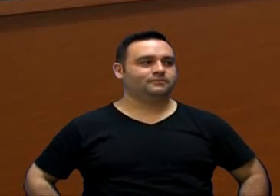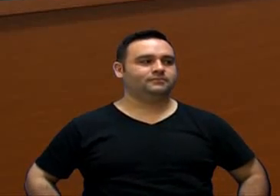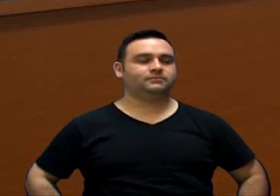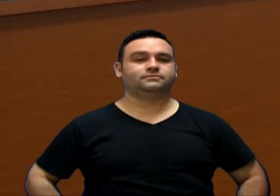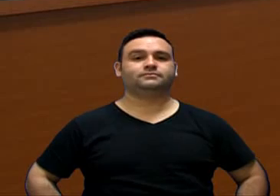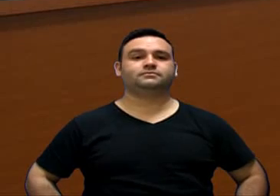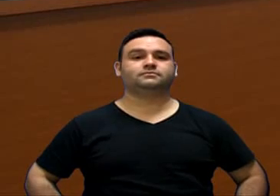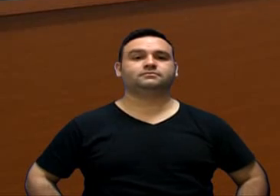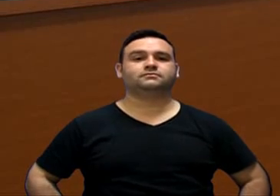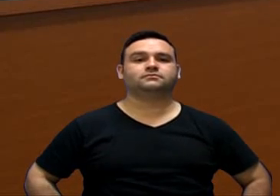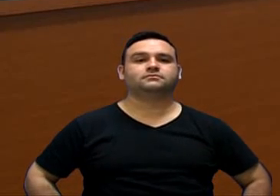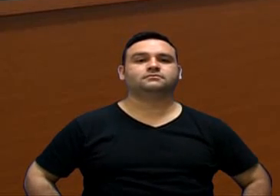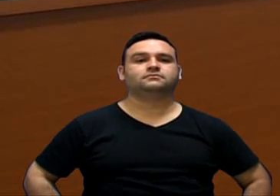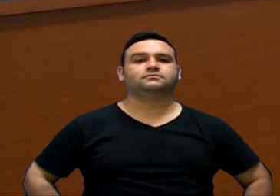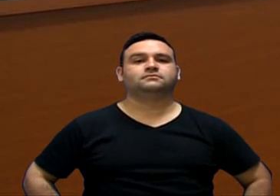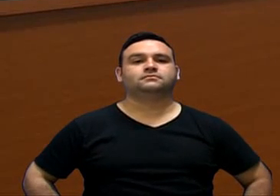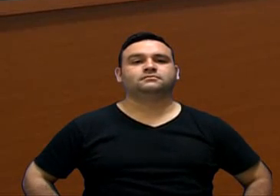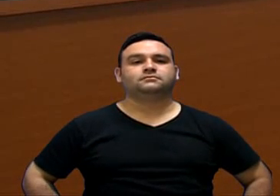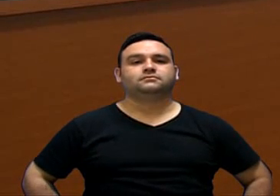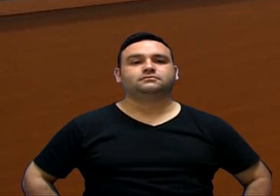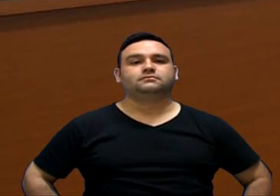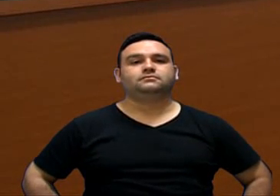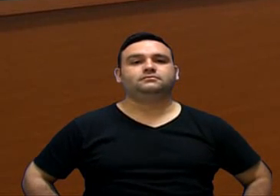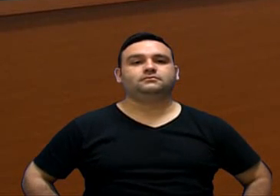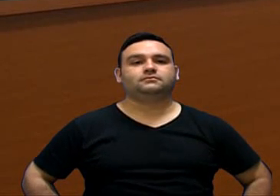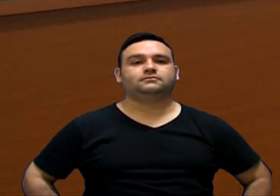Bom dia. Tudo bem? Como está você?